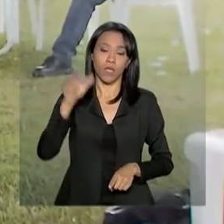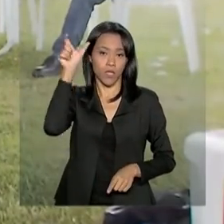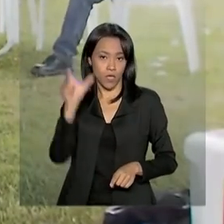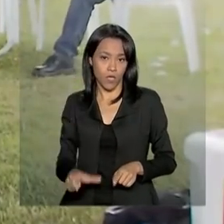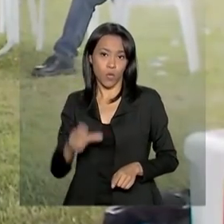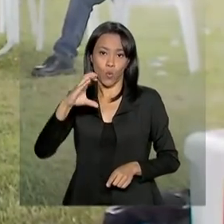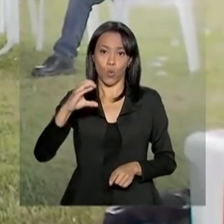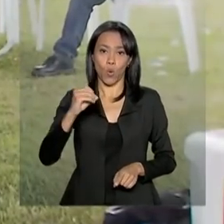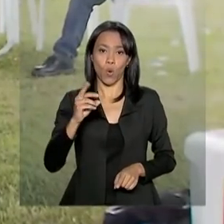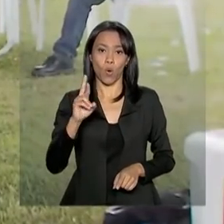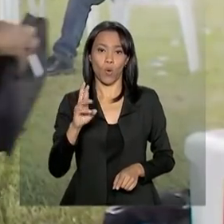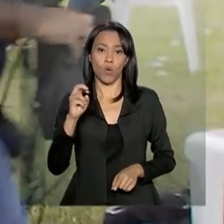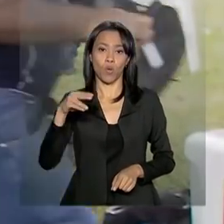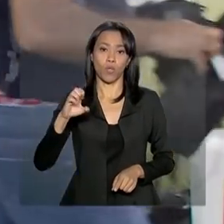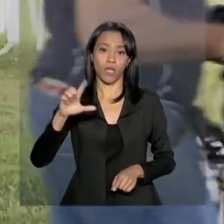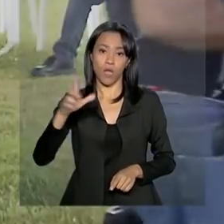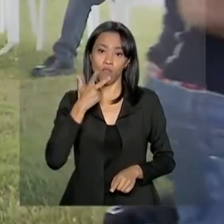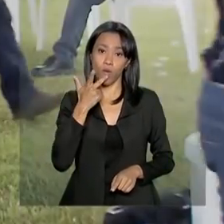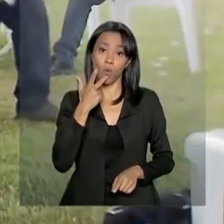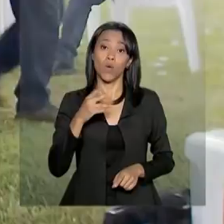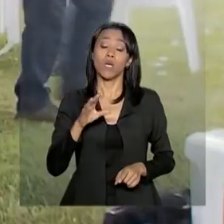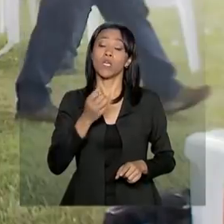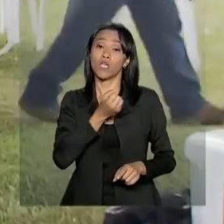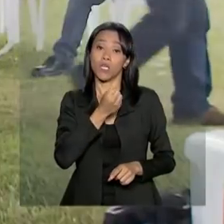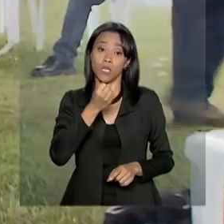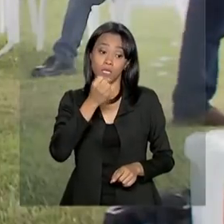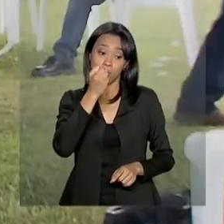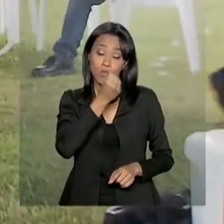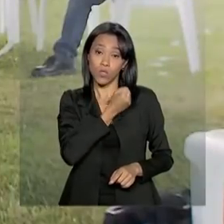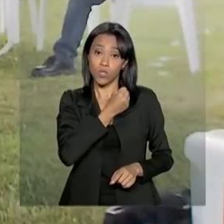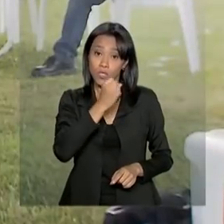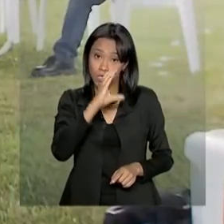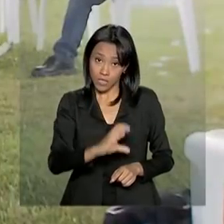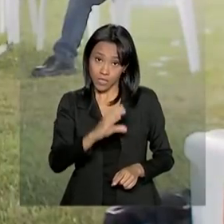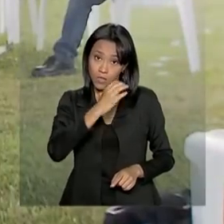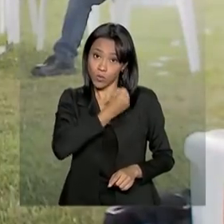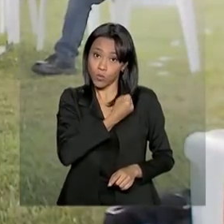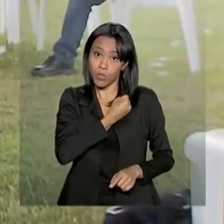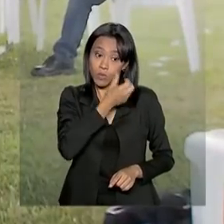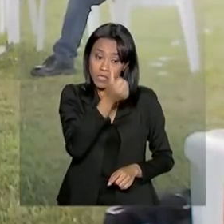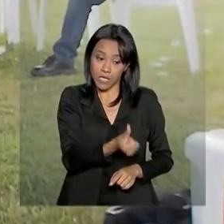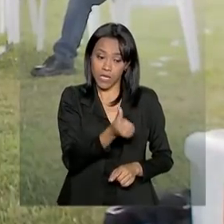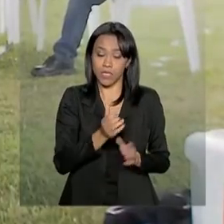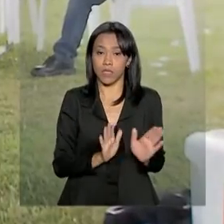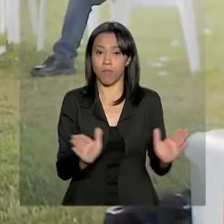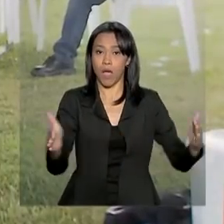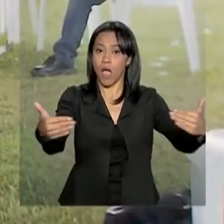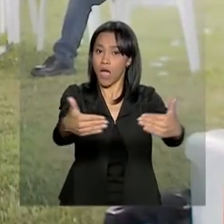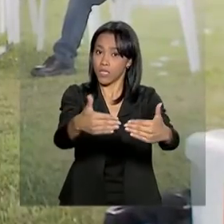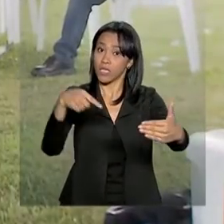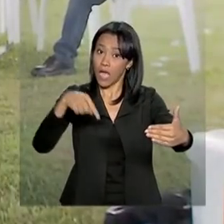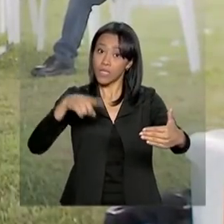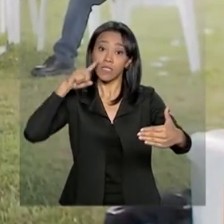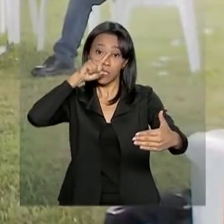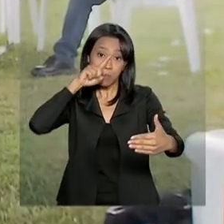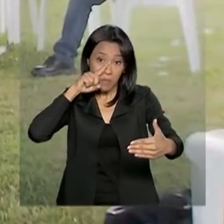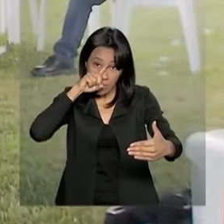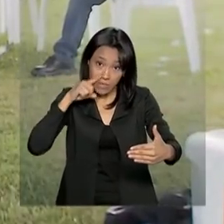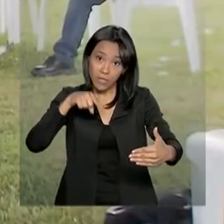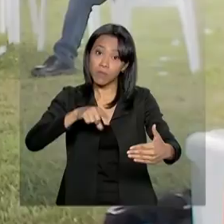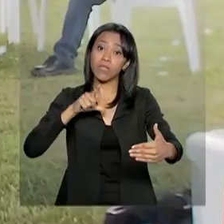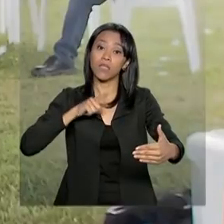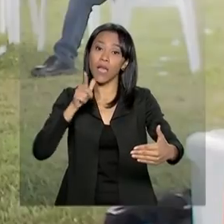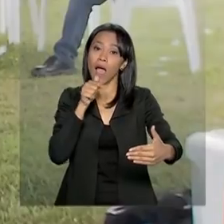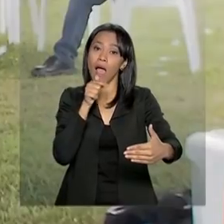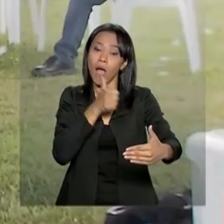que a situação da barragem 6 está estável. Essa barragem 6 era aquela que havia possibilidade de rompimento, uma barragem que contém